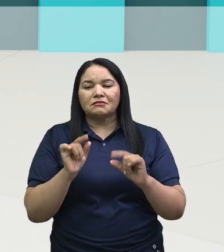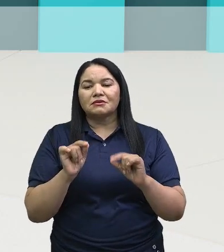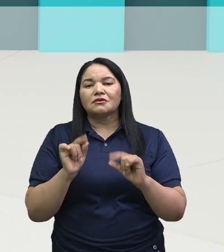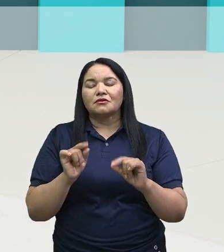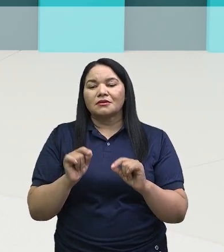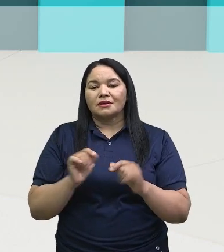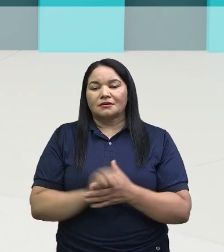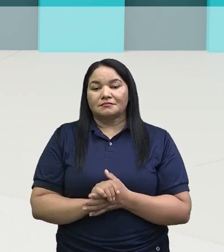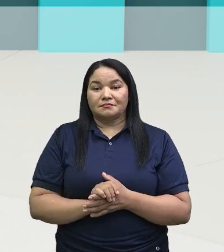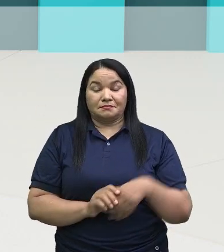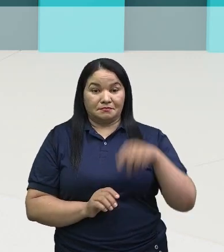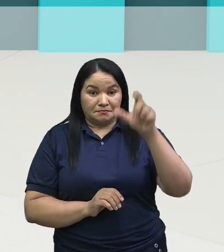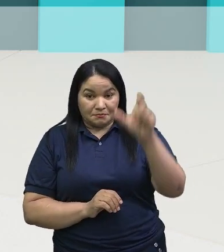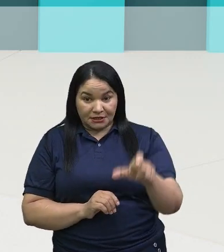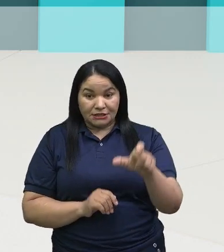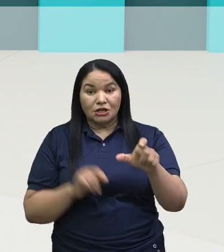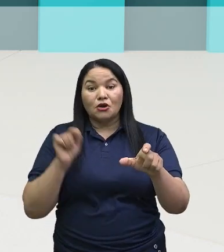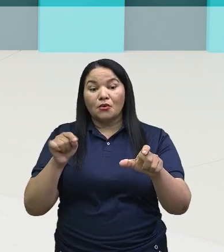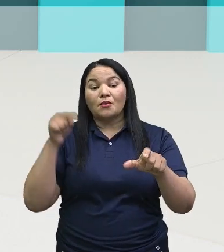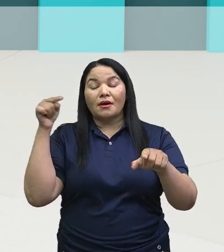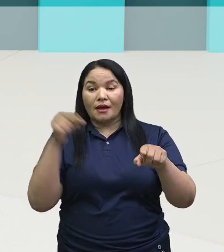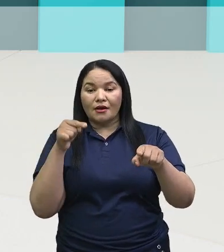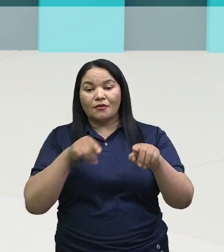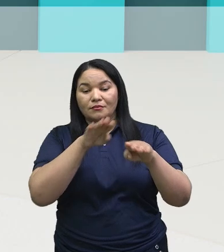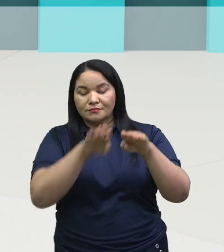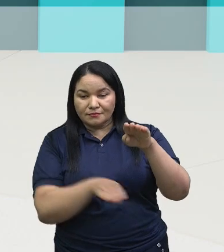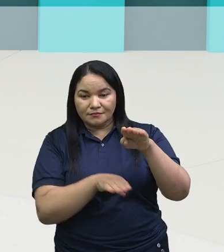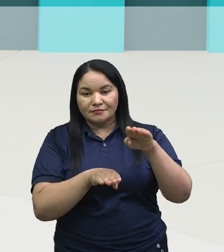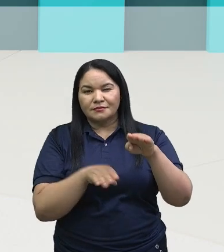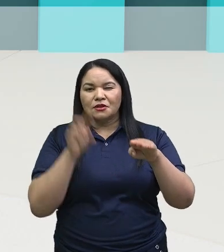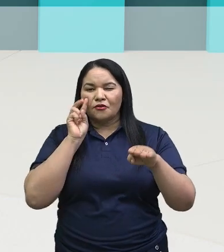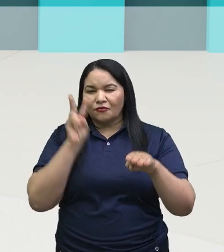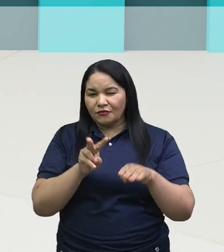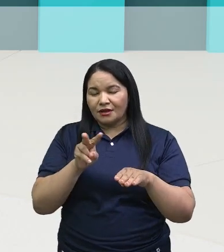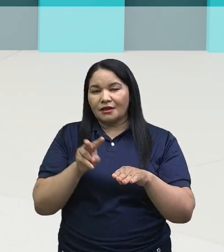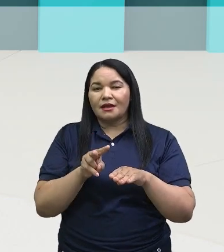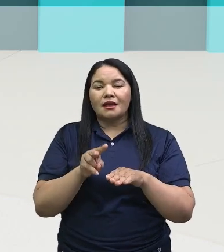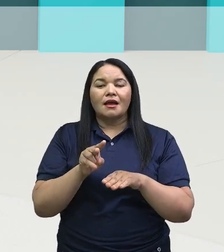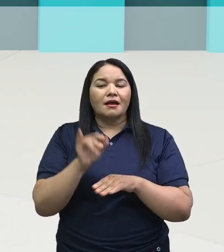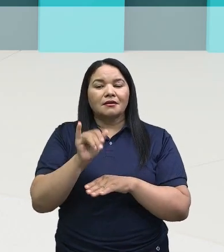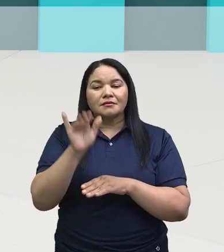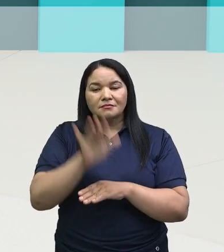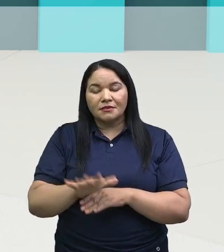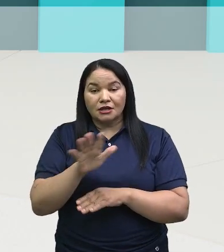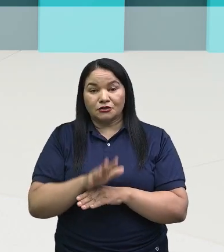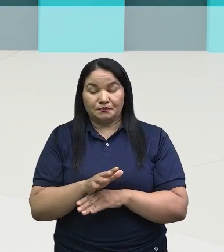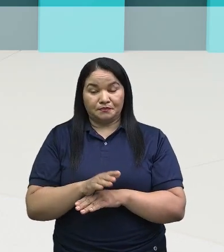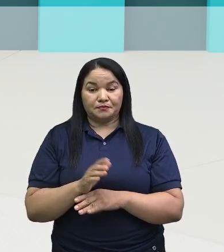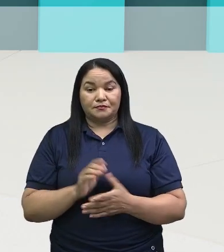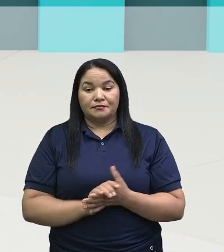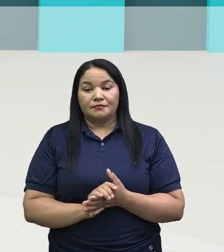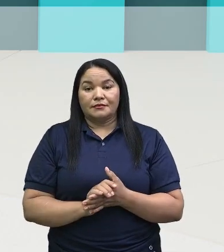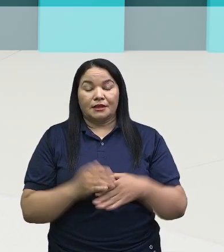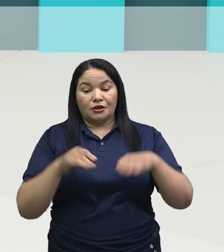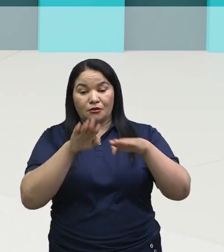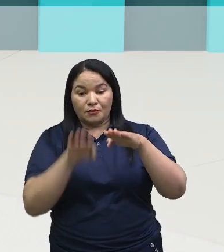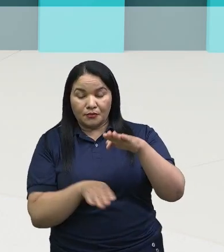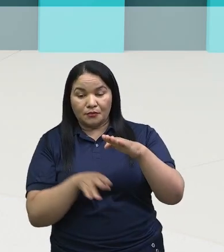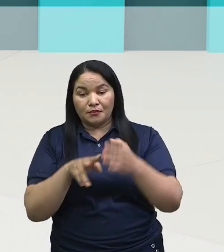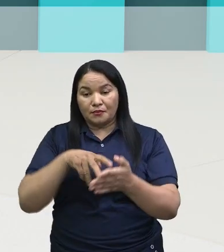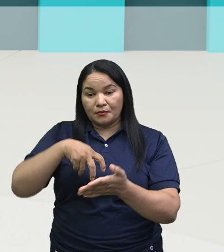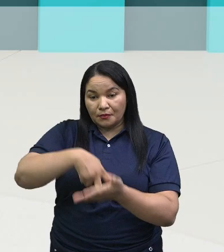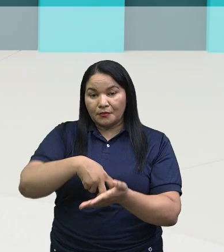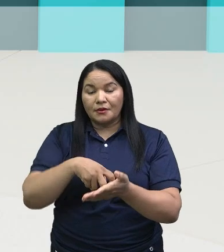ser uma pessoa subordinada, né? Conforme vocês estão vendo aqui na imagem, a pessoa subordinada está se ajoelhando